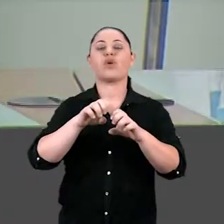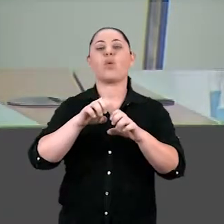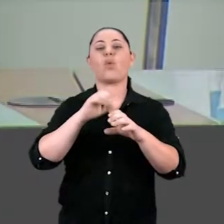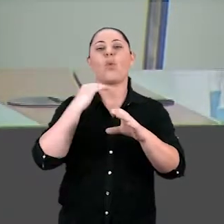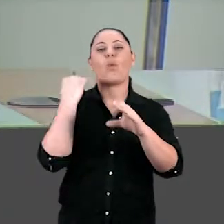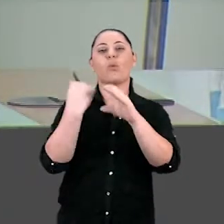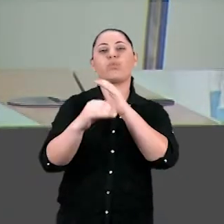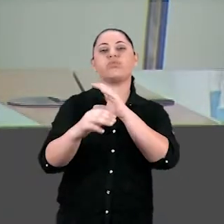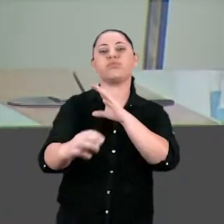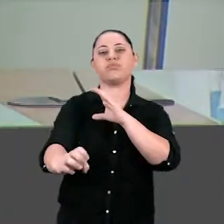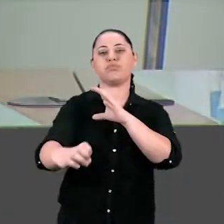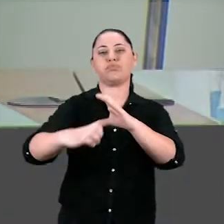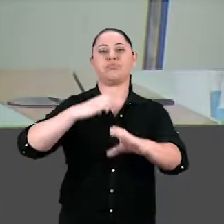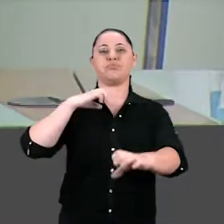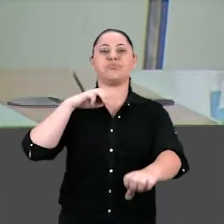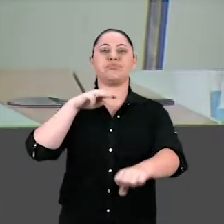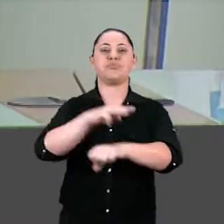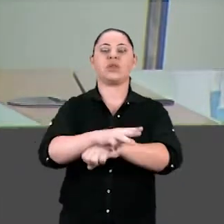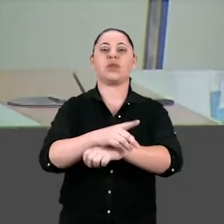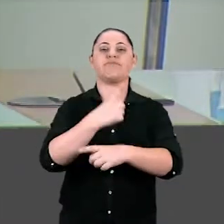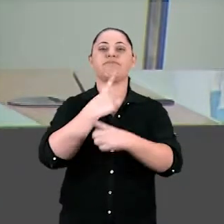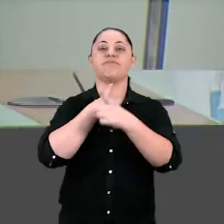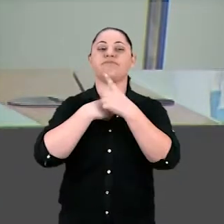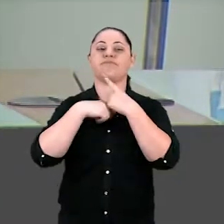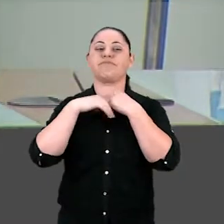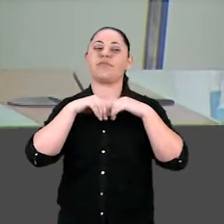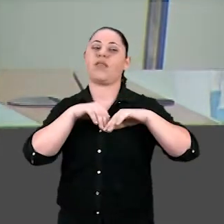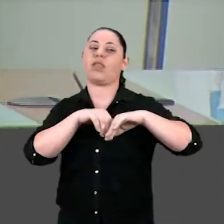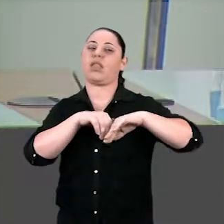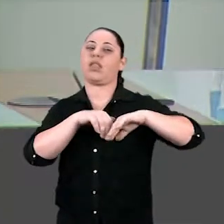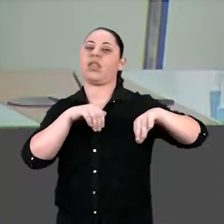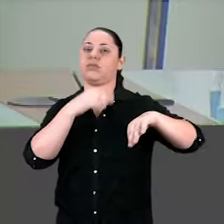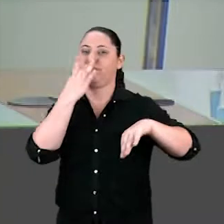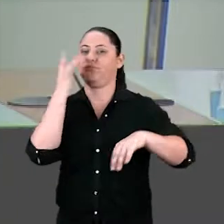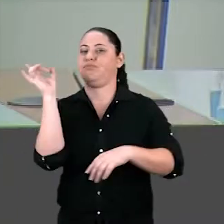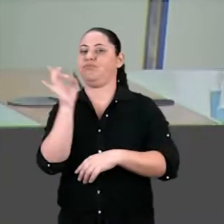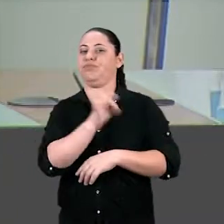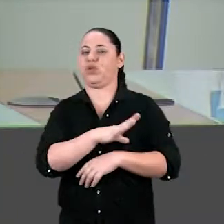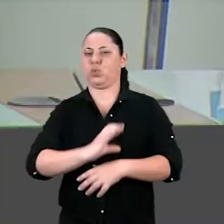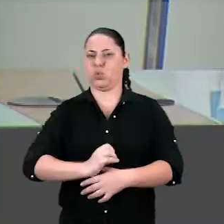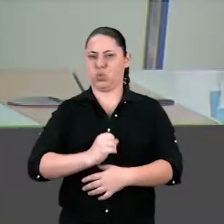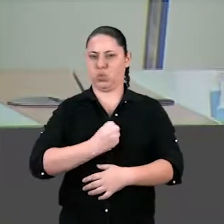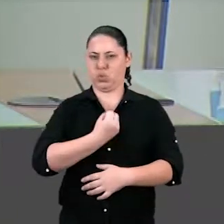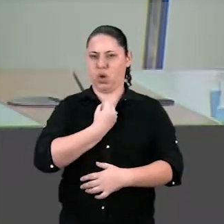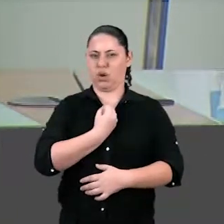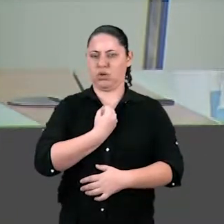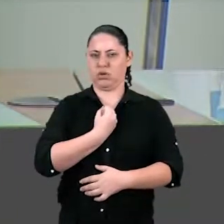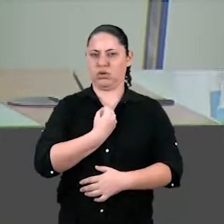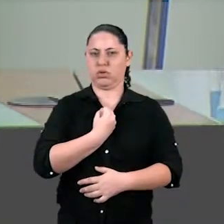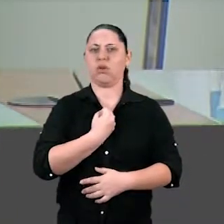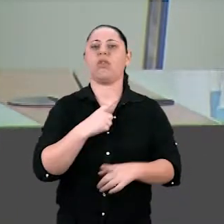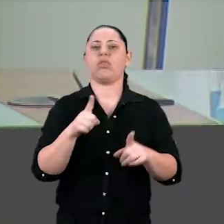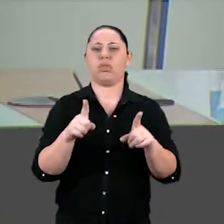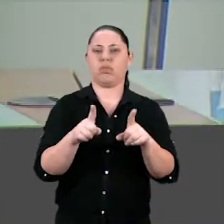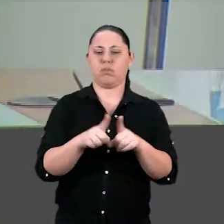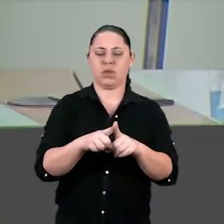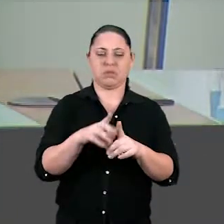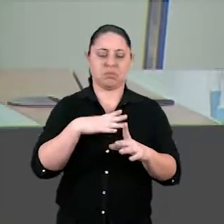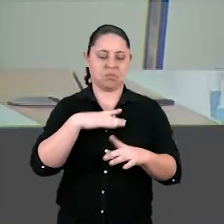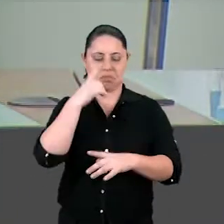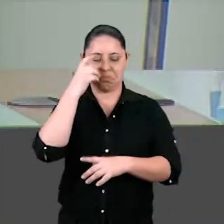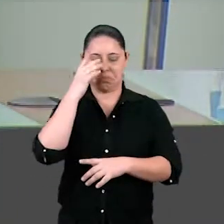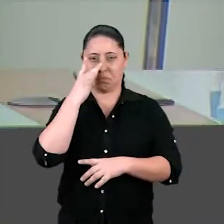para a instrumentalização do desejo de exclusão ou a instrumentalização do ódio ou a instrumentalização da reação ao